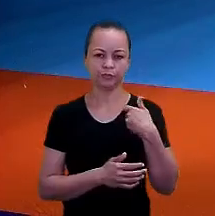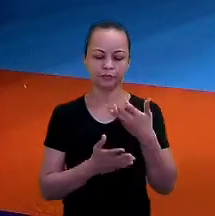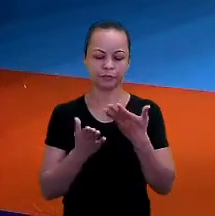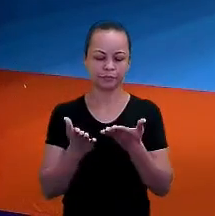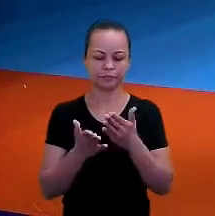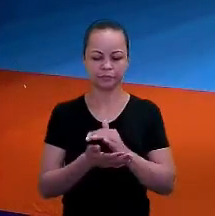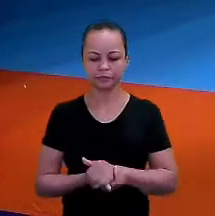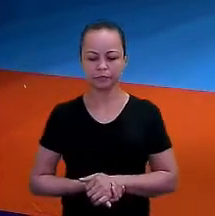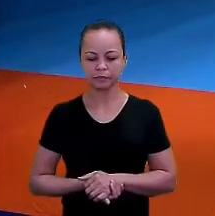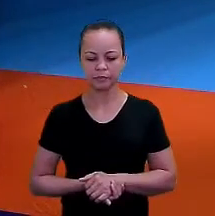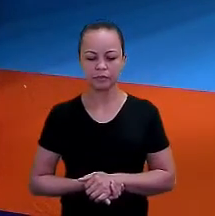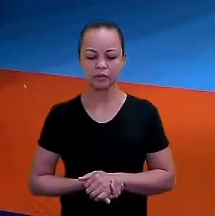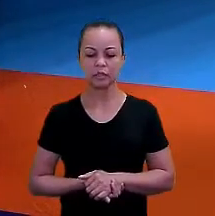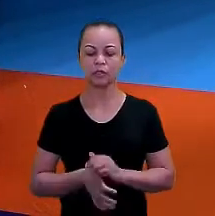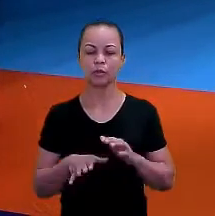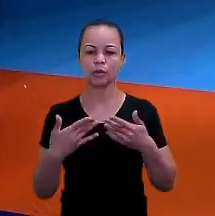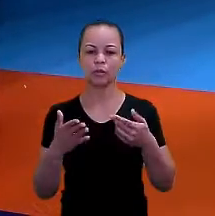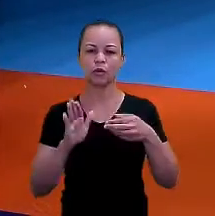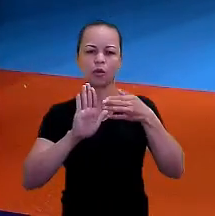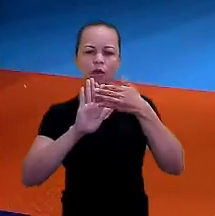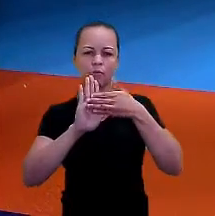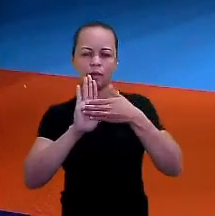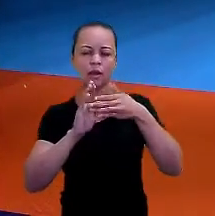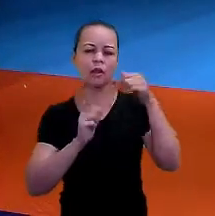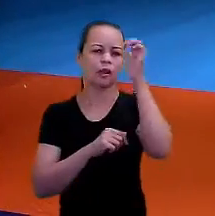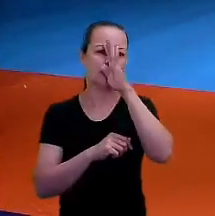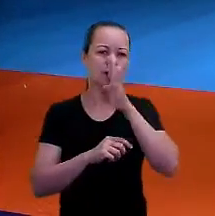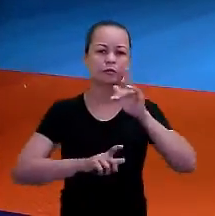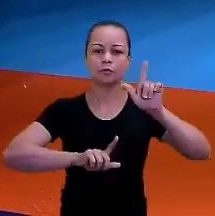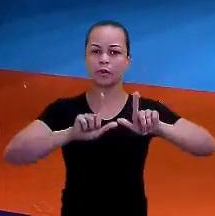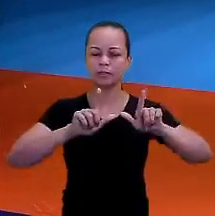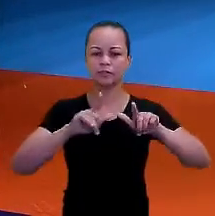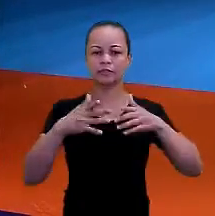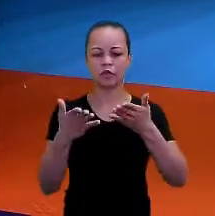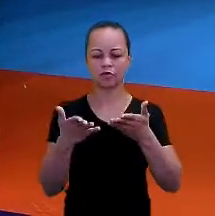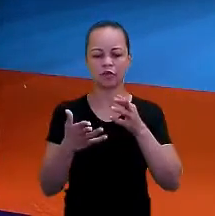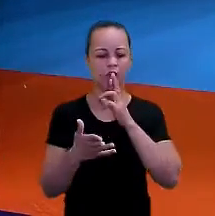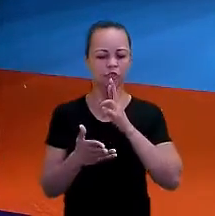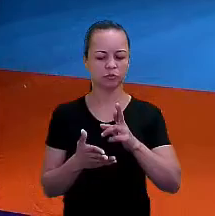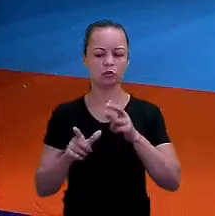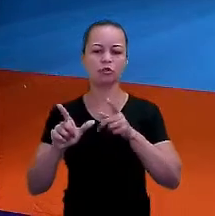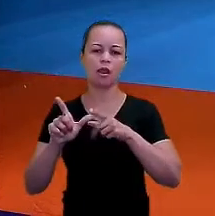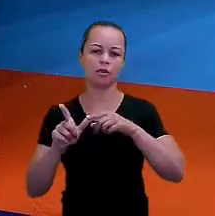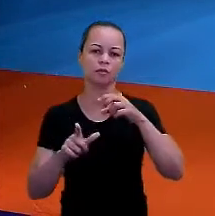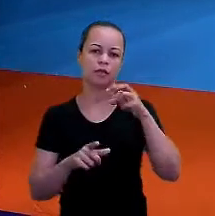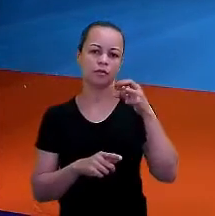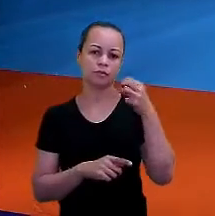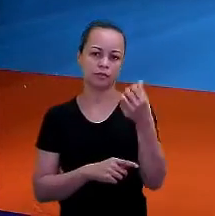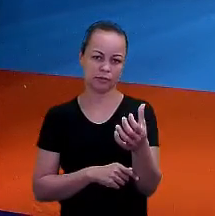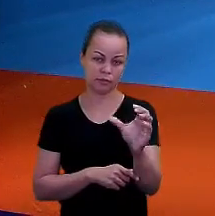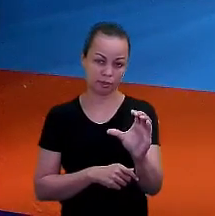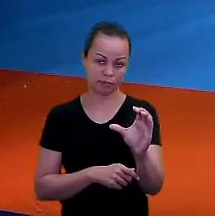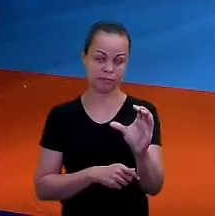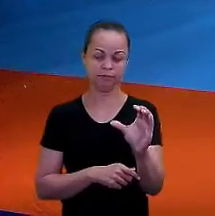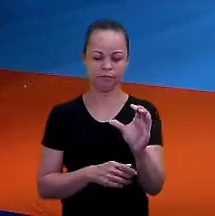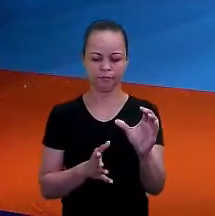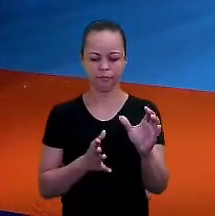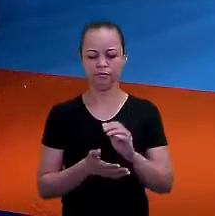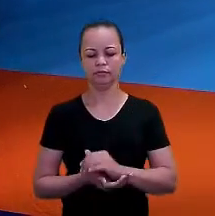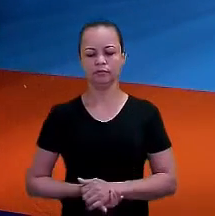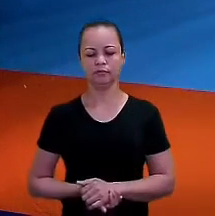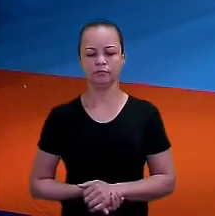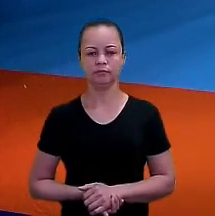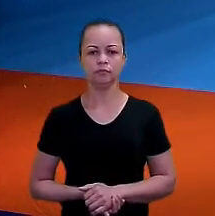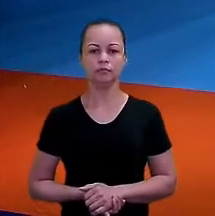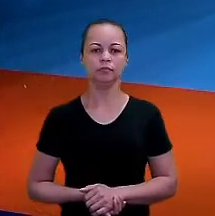melhor avaliou a televisão brasileira foi, respostinha, letra C, entre 31 e 35